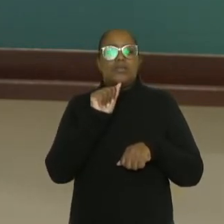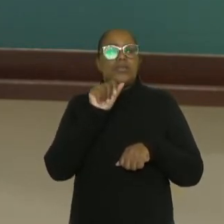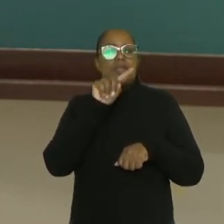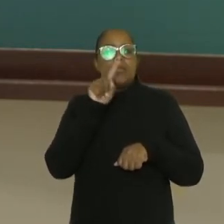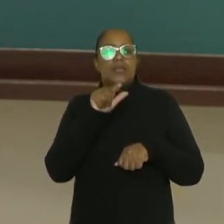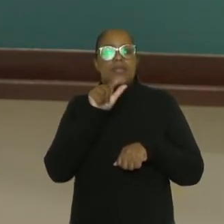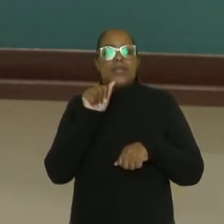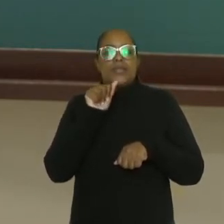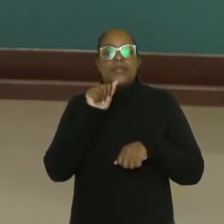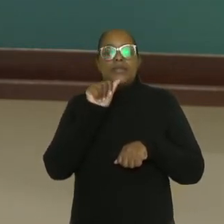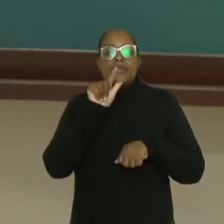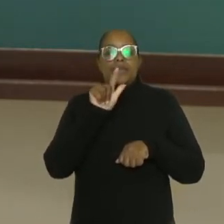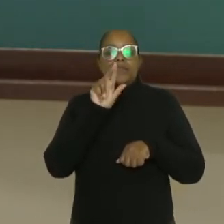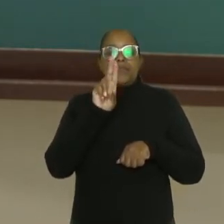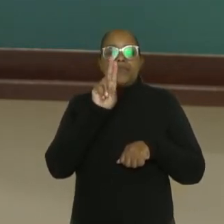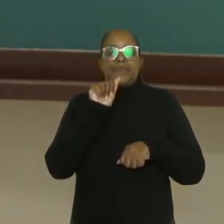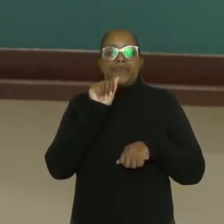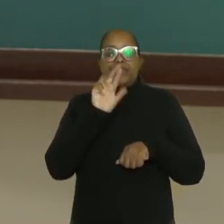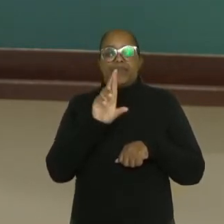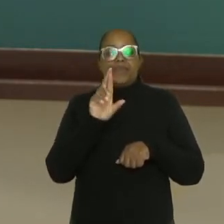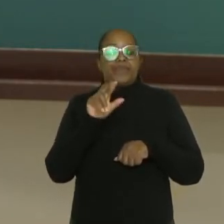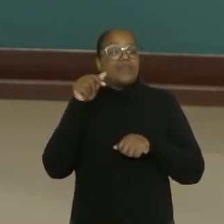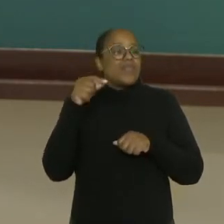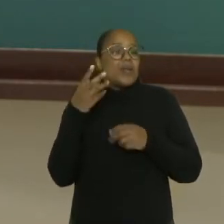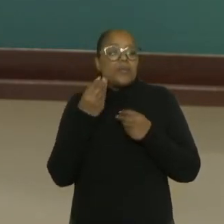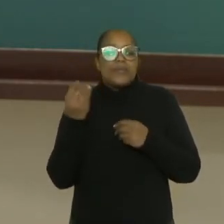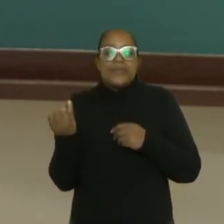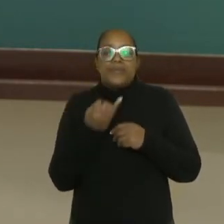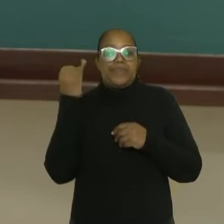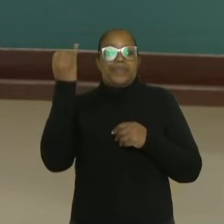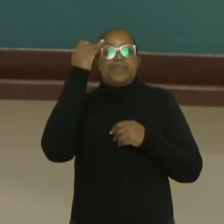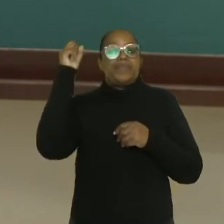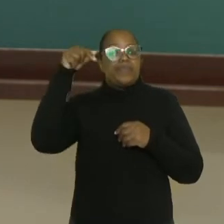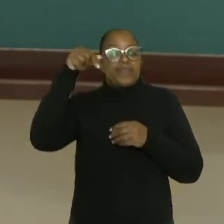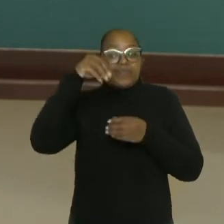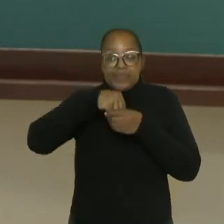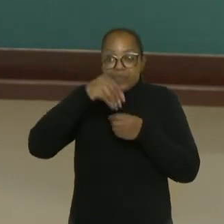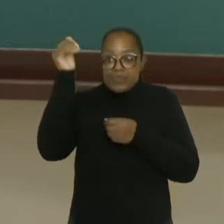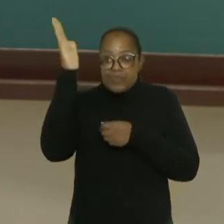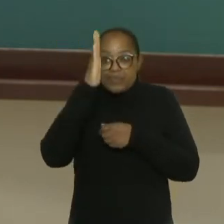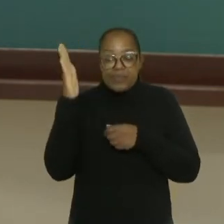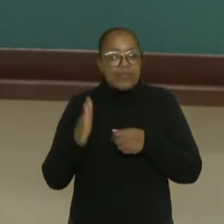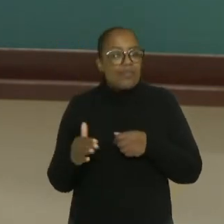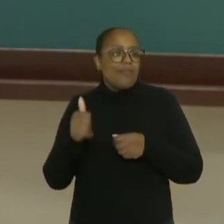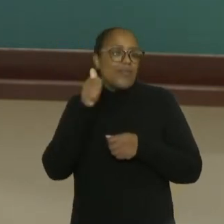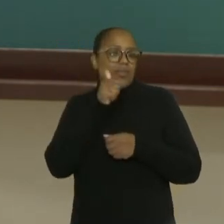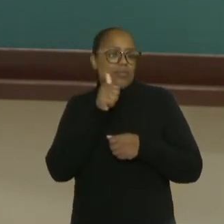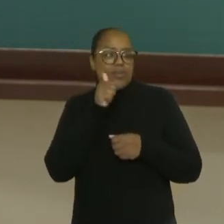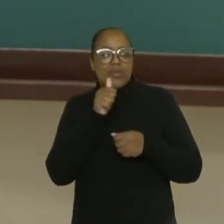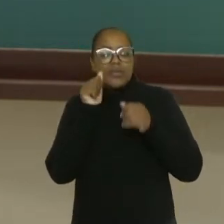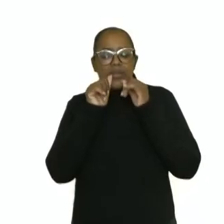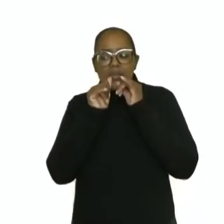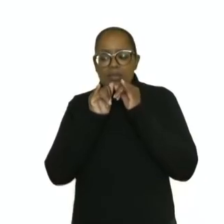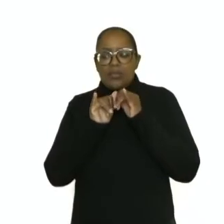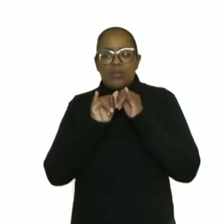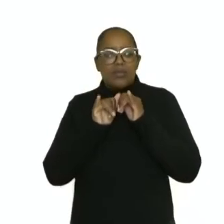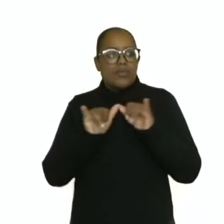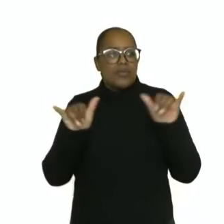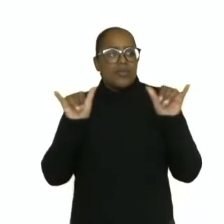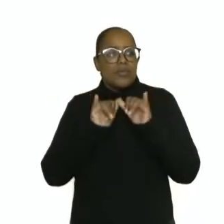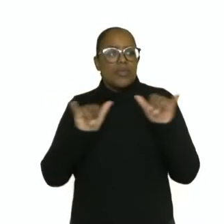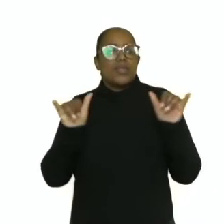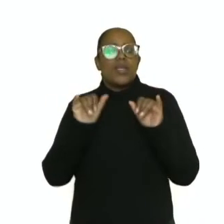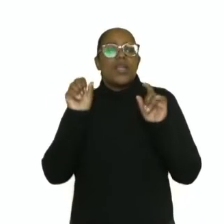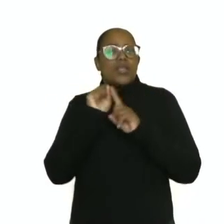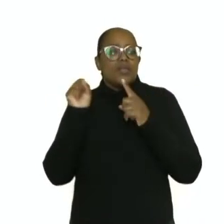uma figura muito importante aqui no Brasil nas ciências sociais. E segundo ela, é a percepção da sociedade em